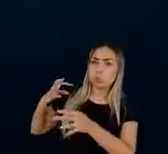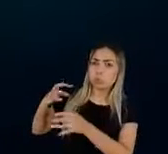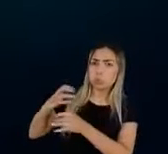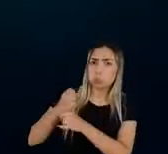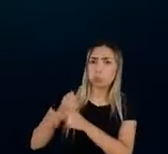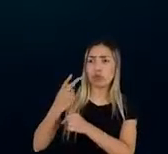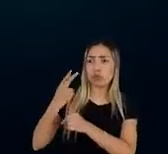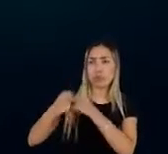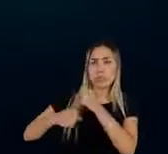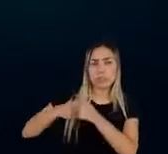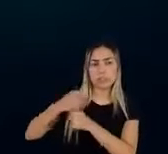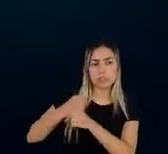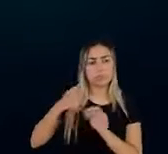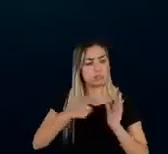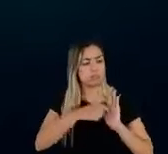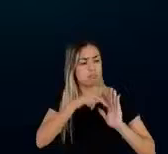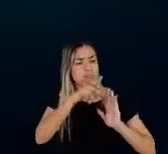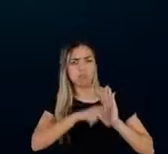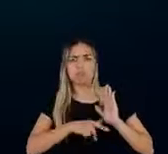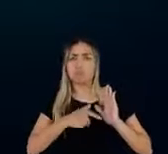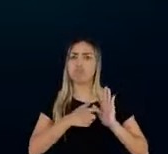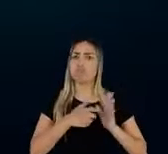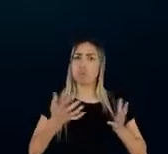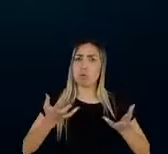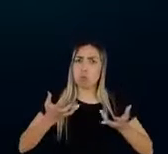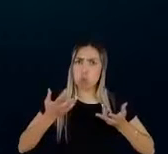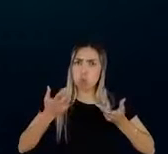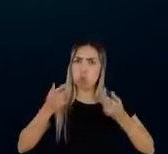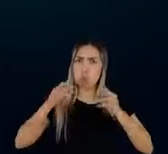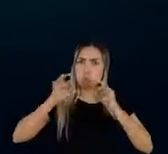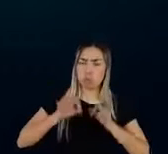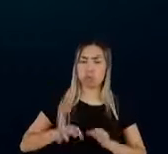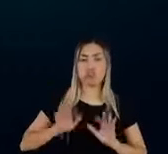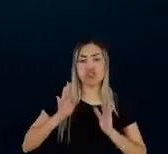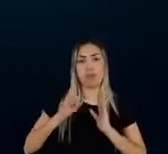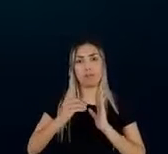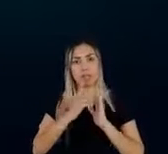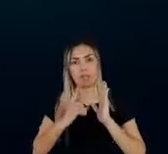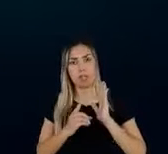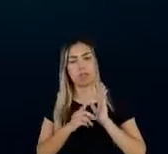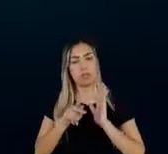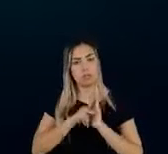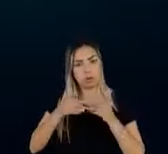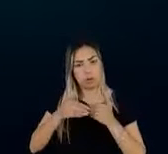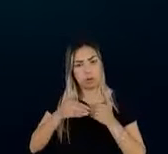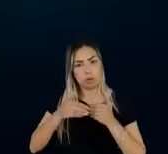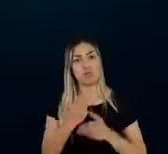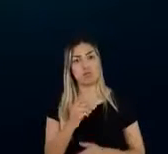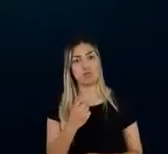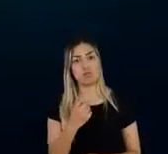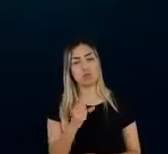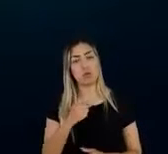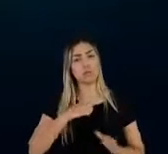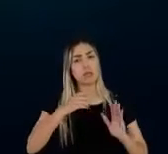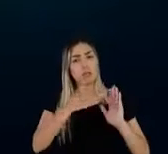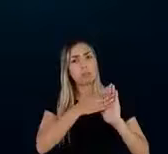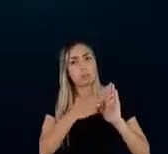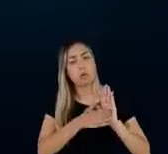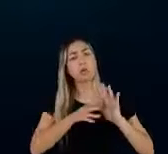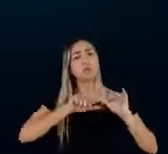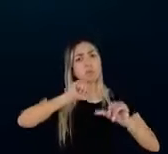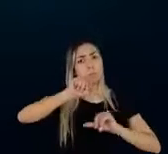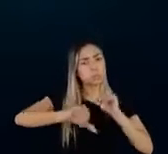altamente complexo se transformou em decreto presidencial em 2018 inclusive como propostas de mudanças muito